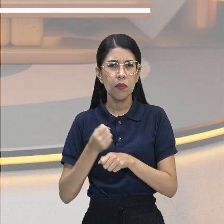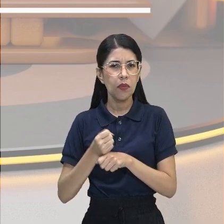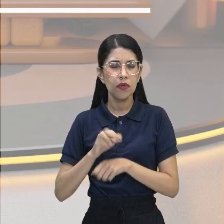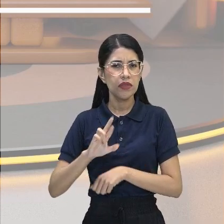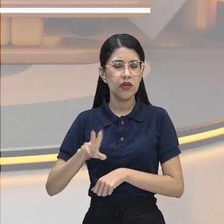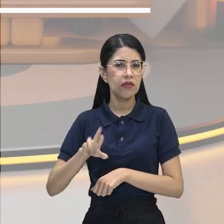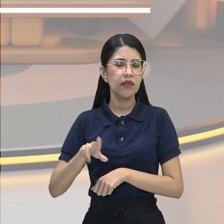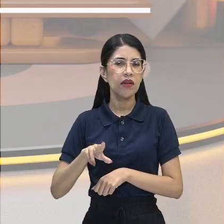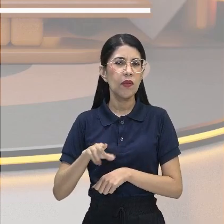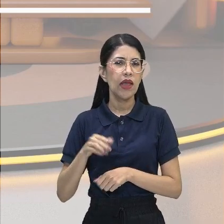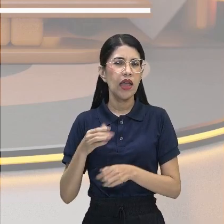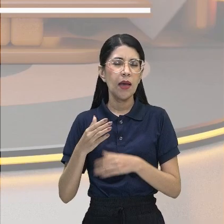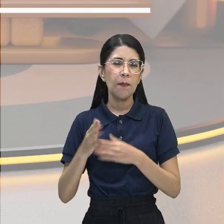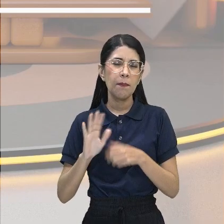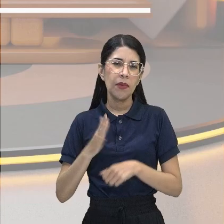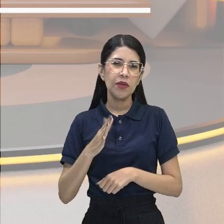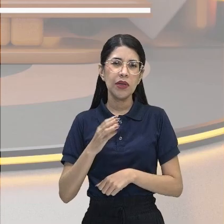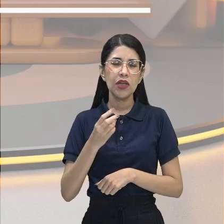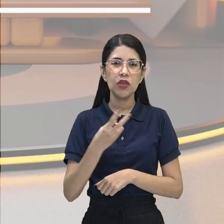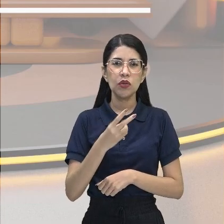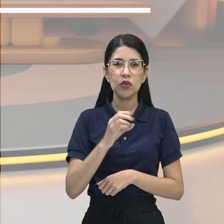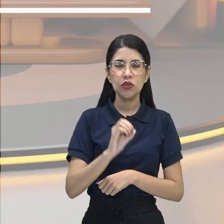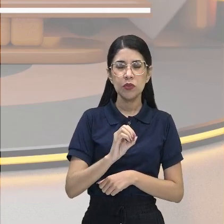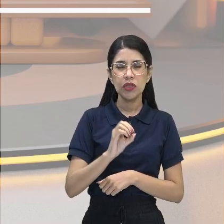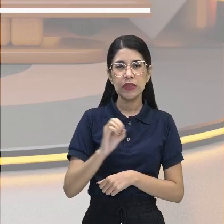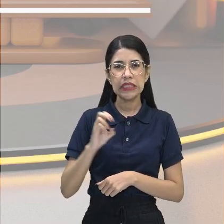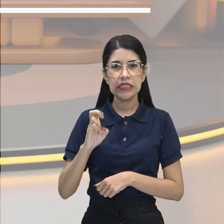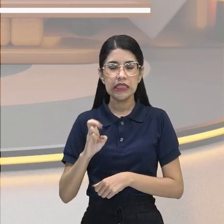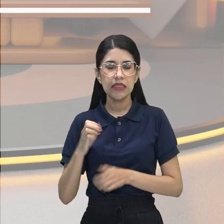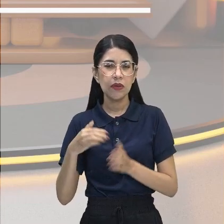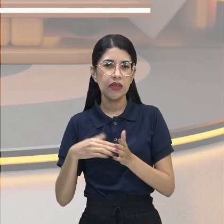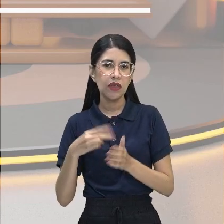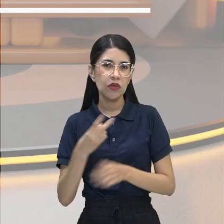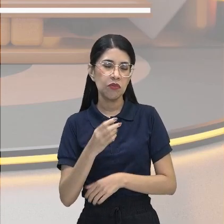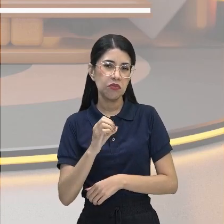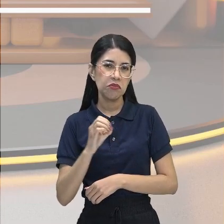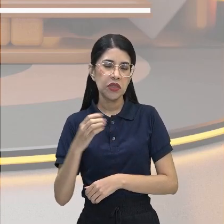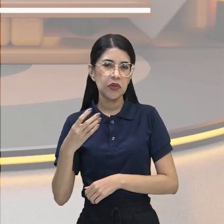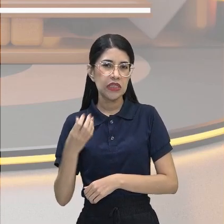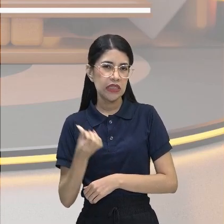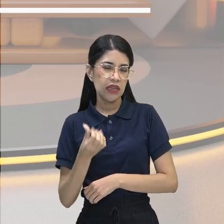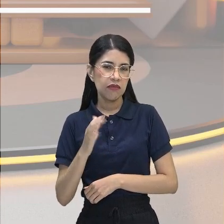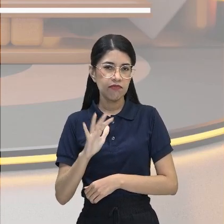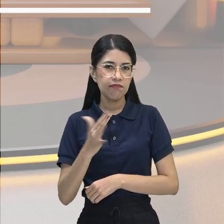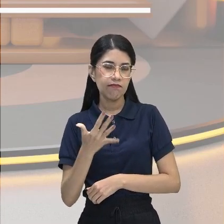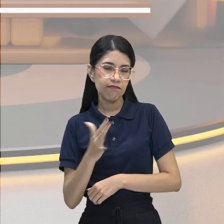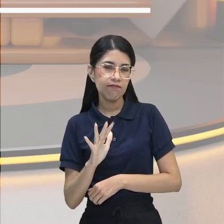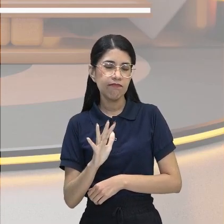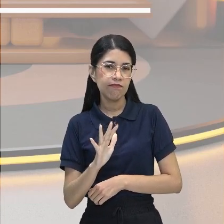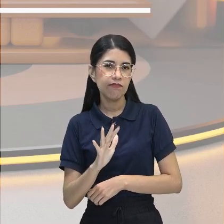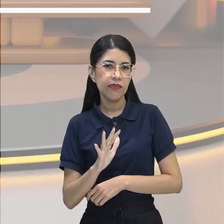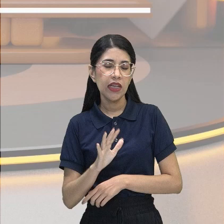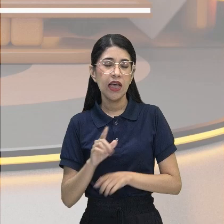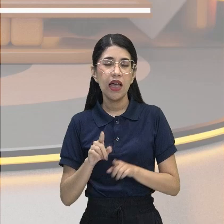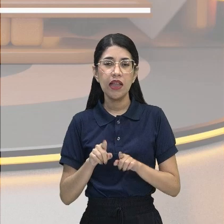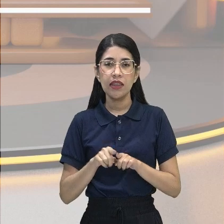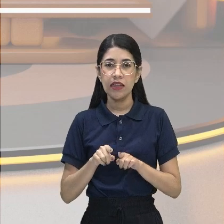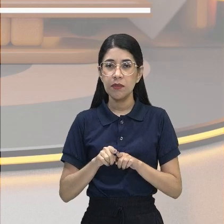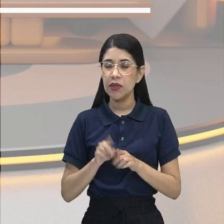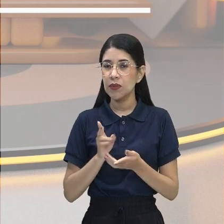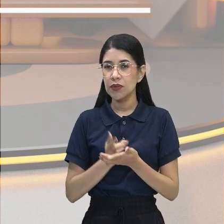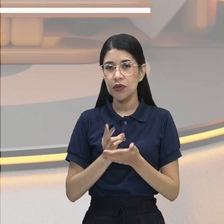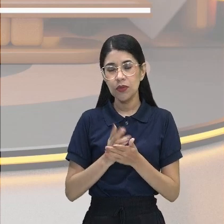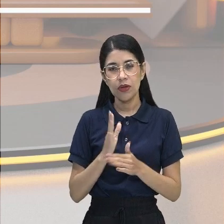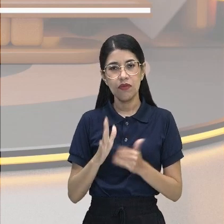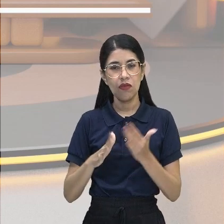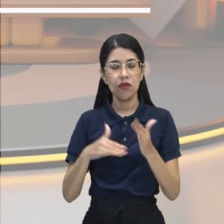Isso é 2009, 2005, 2004, por aí, certo? E os telefones não pararam de evoluir.